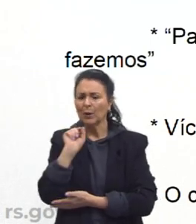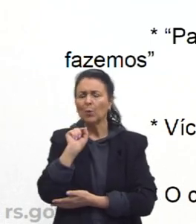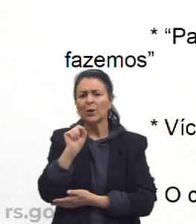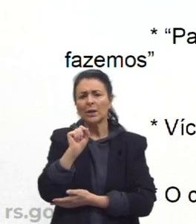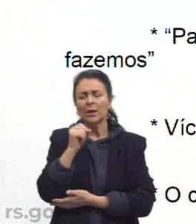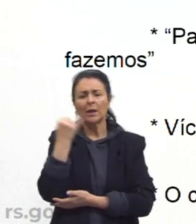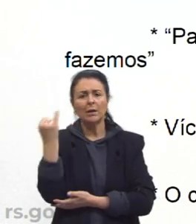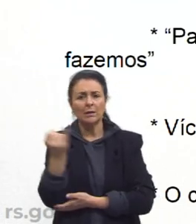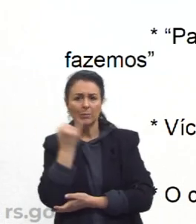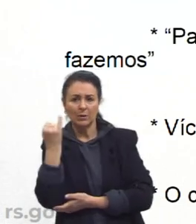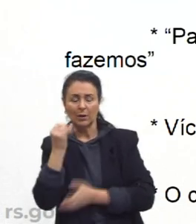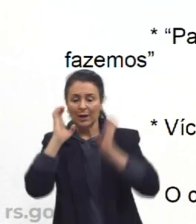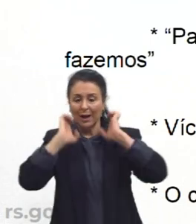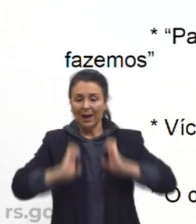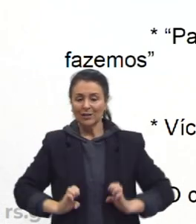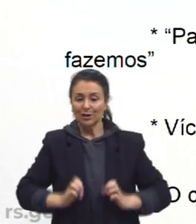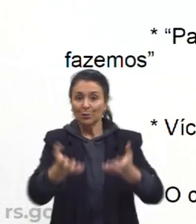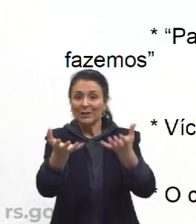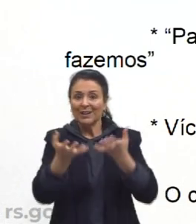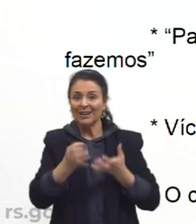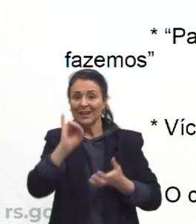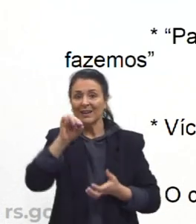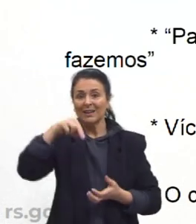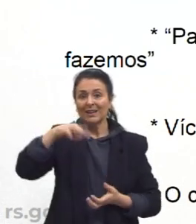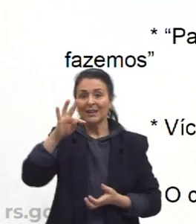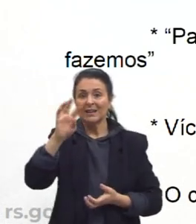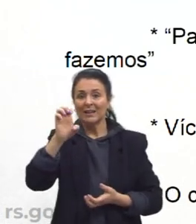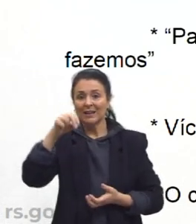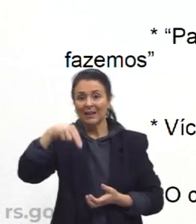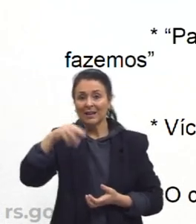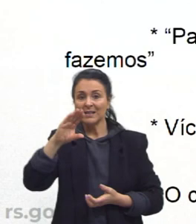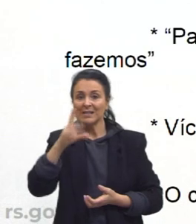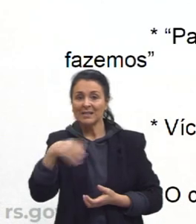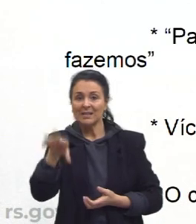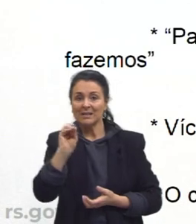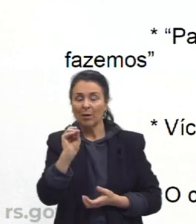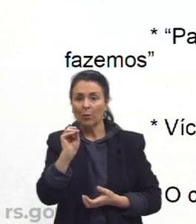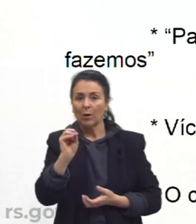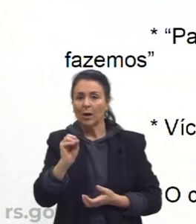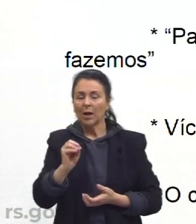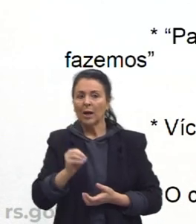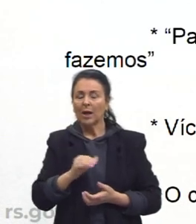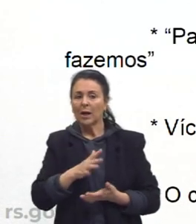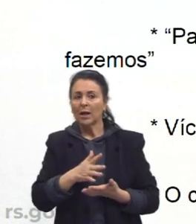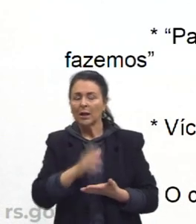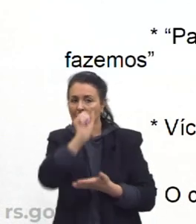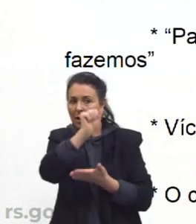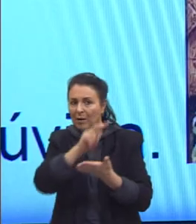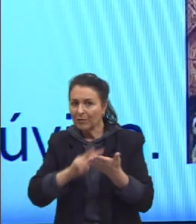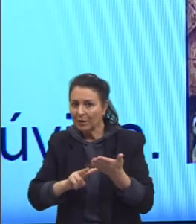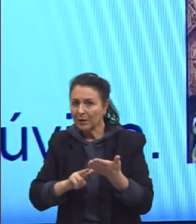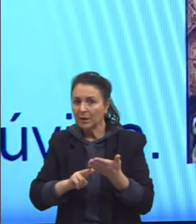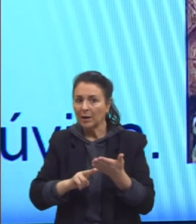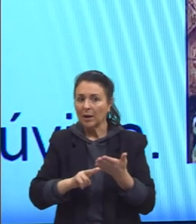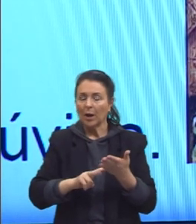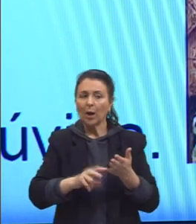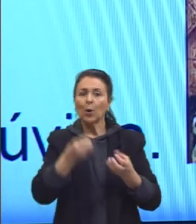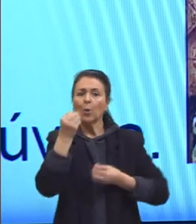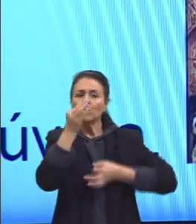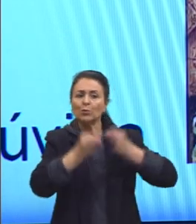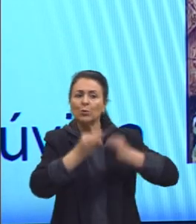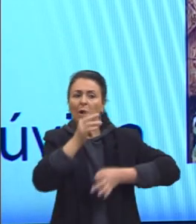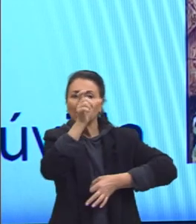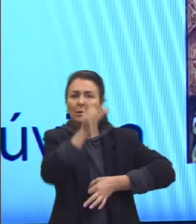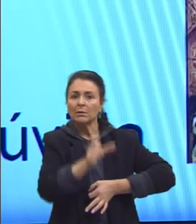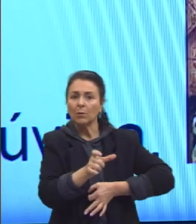ele tem uma ética da intenção né ele então a julga que nós devemos julgar as pessoas pela intenção